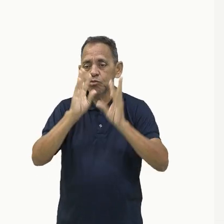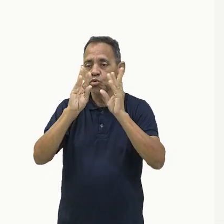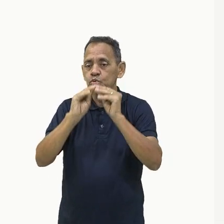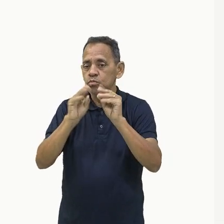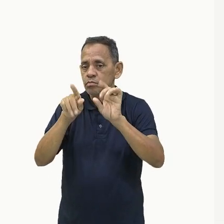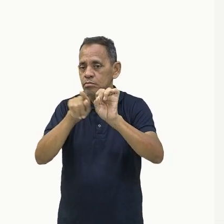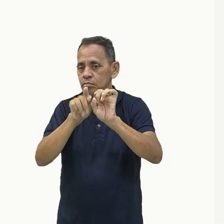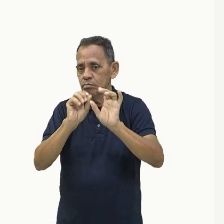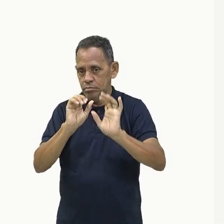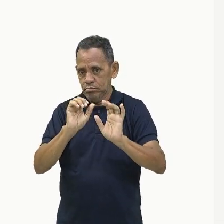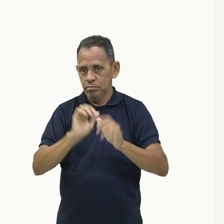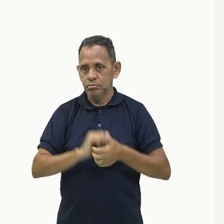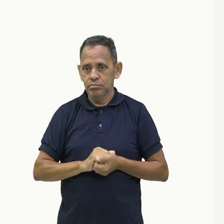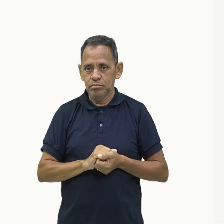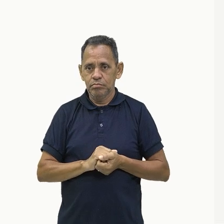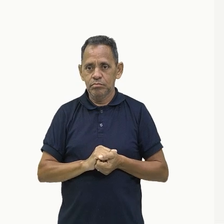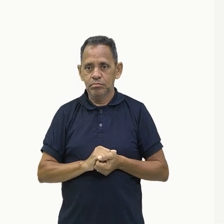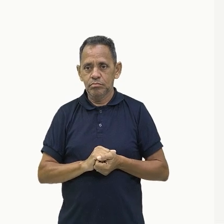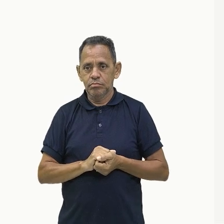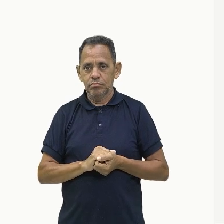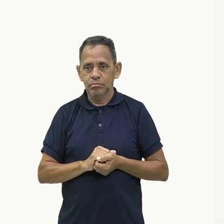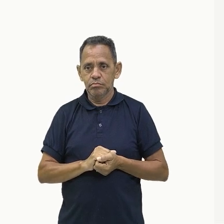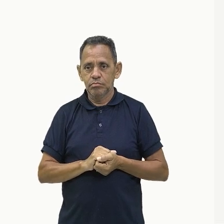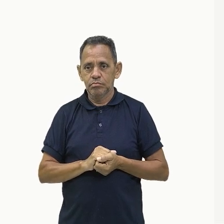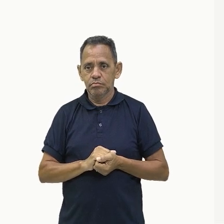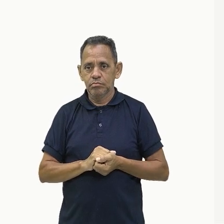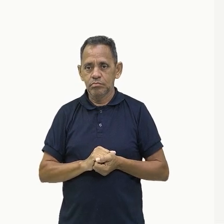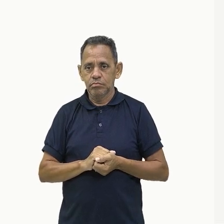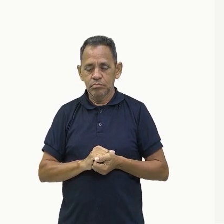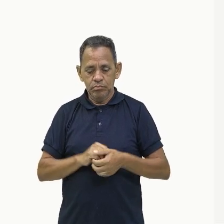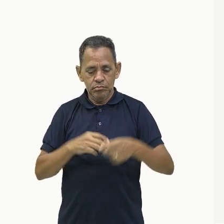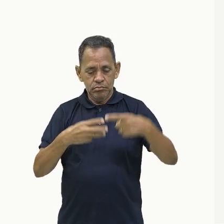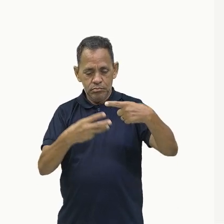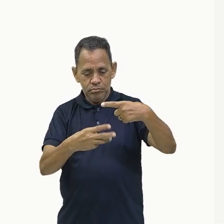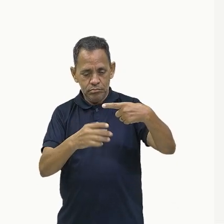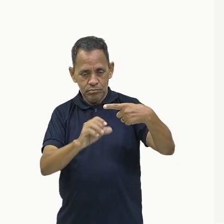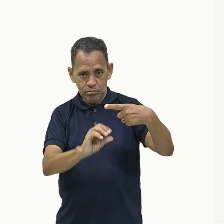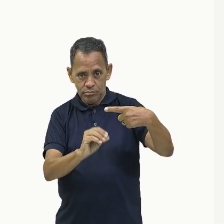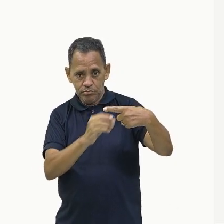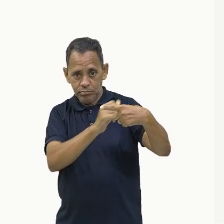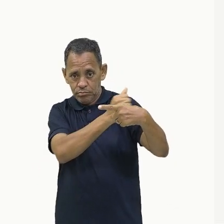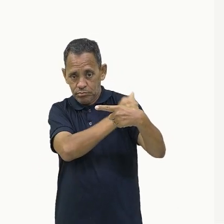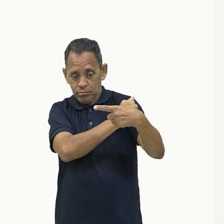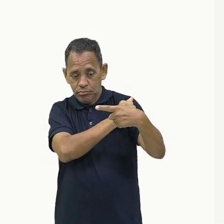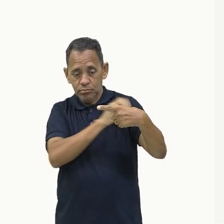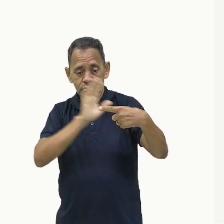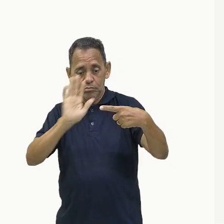30 alunos. Desses 30, 20 são meninos. Olha só que,